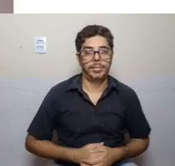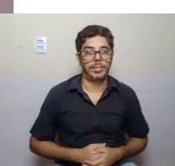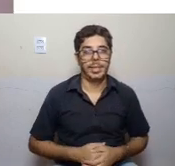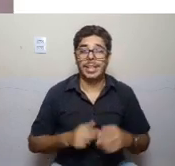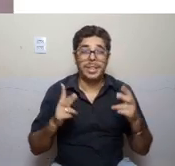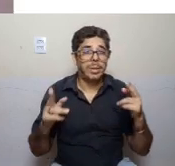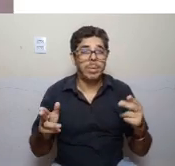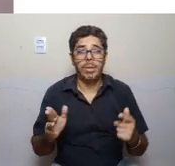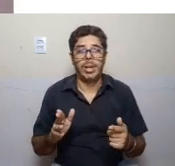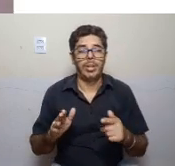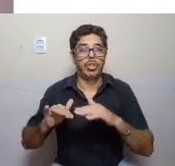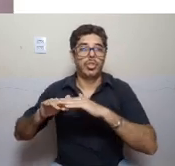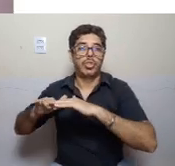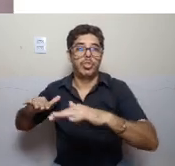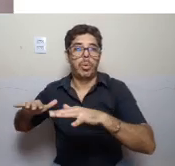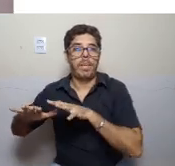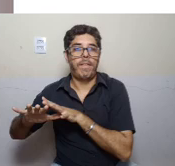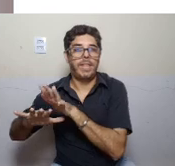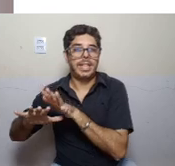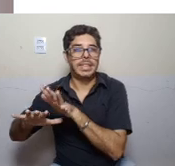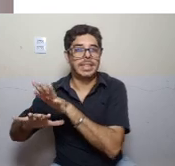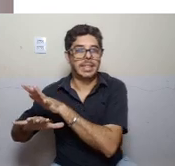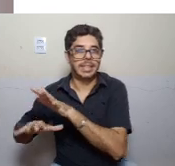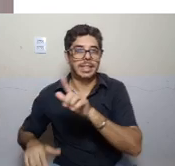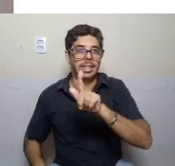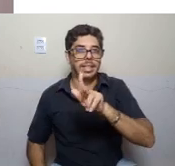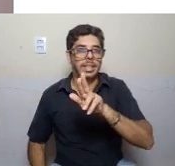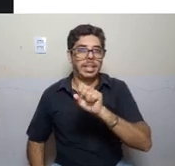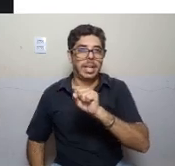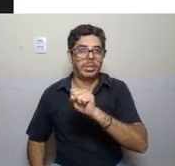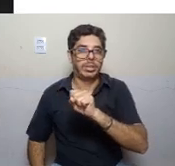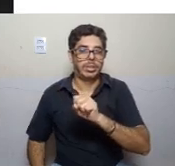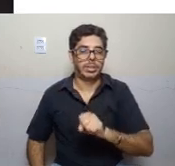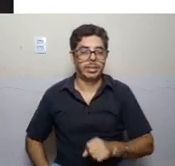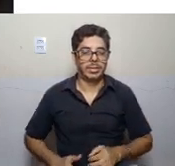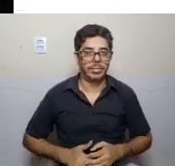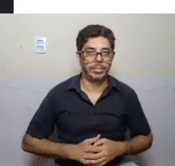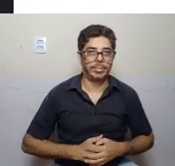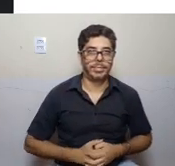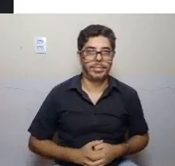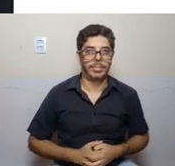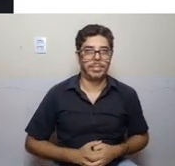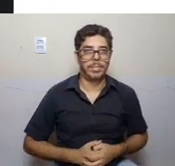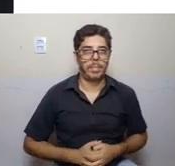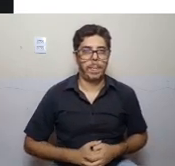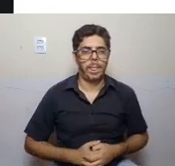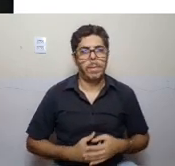é o análogo magnético da superfície gaussiana, que aparece na lei de Gauss.